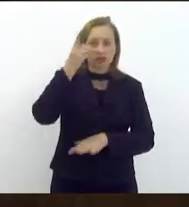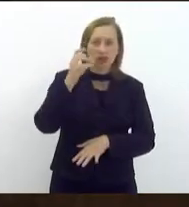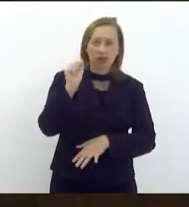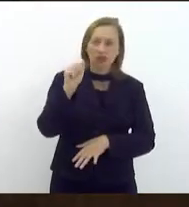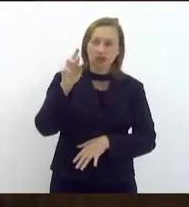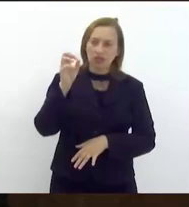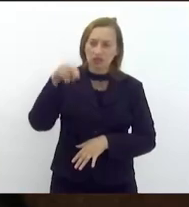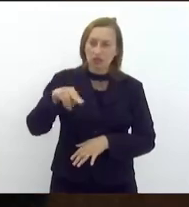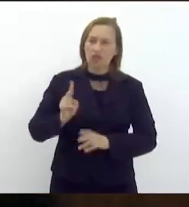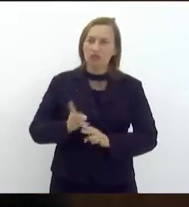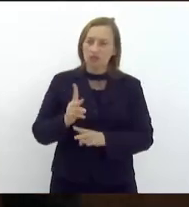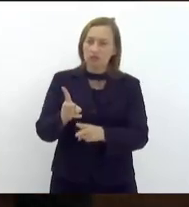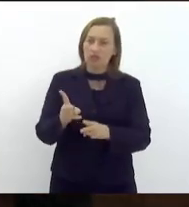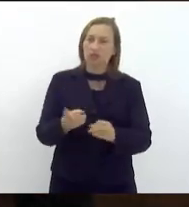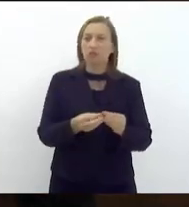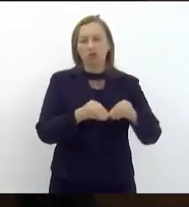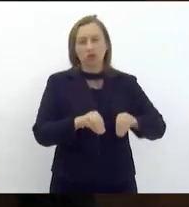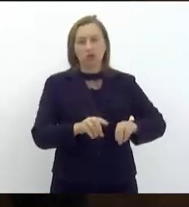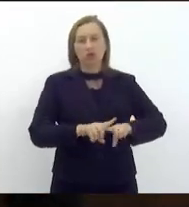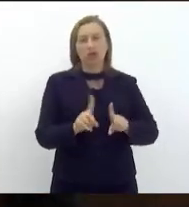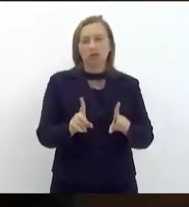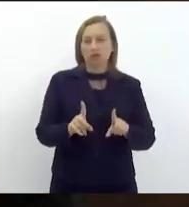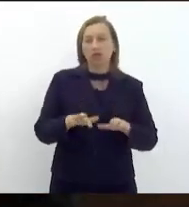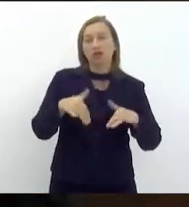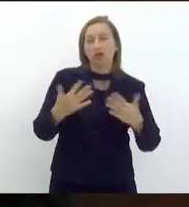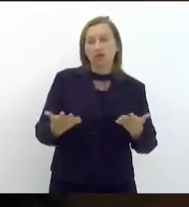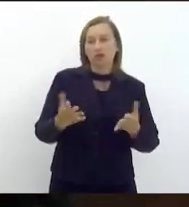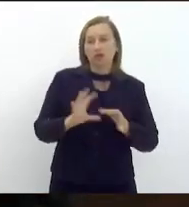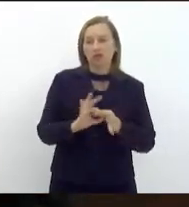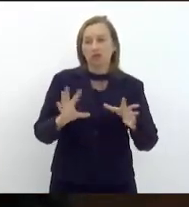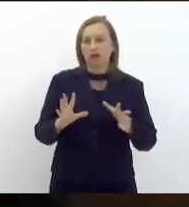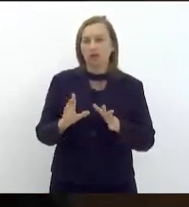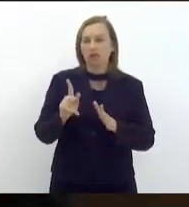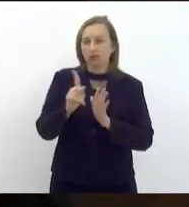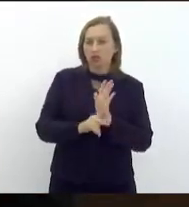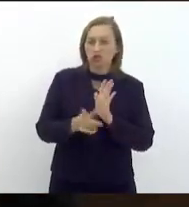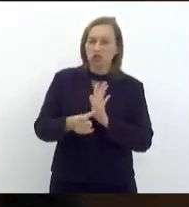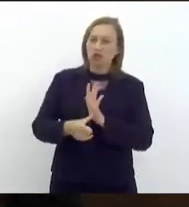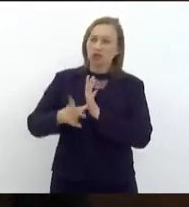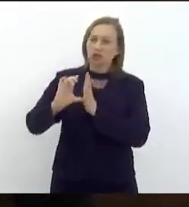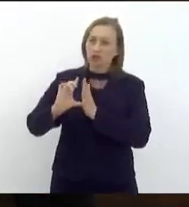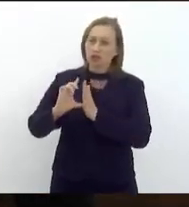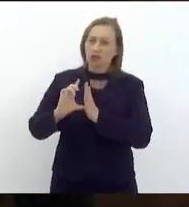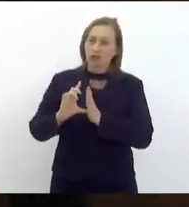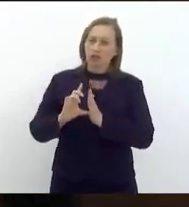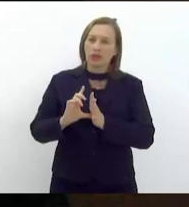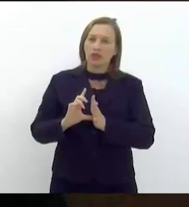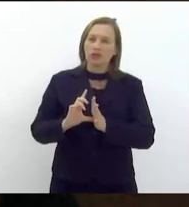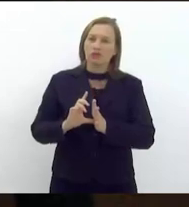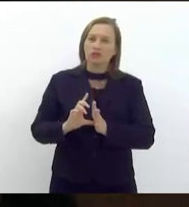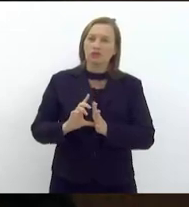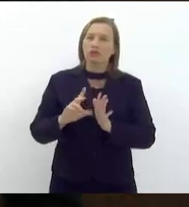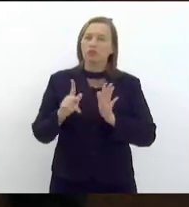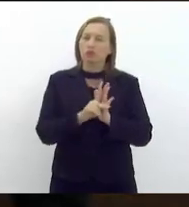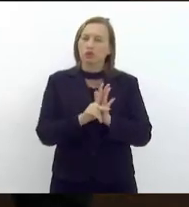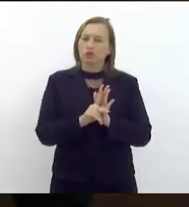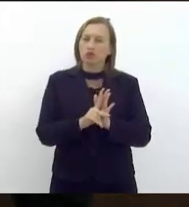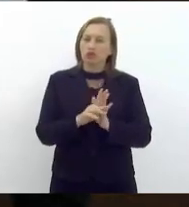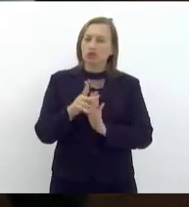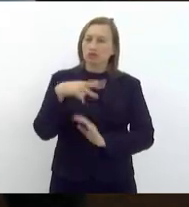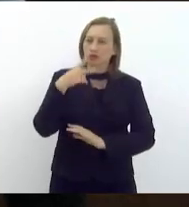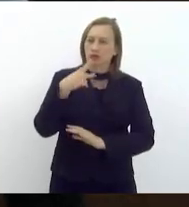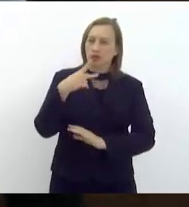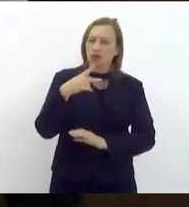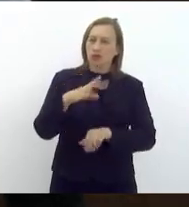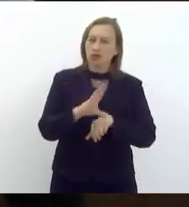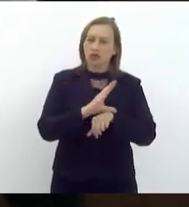seria o caso da prejudicialidade portanto Abro Mão do projeto anterior e o parecer do projeto vossa excelência cantor